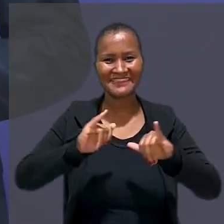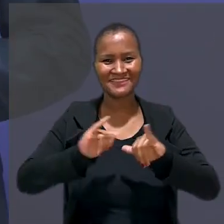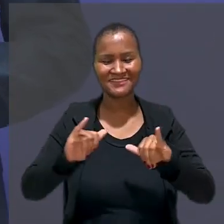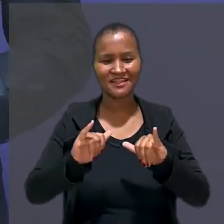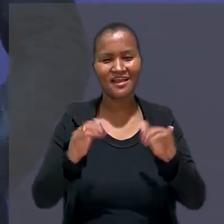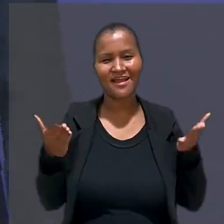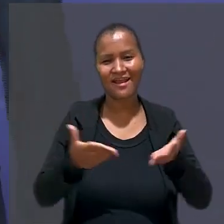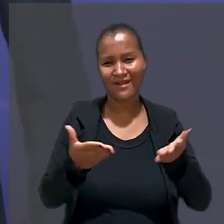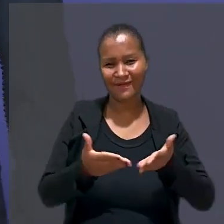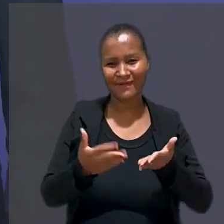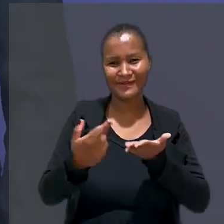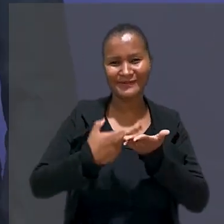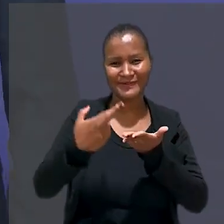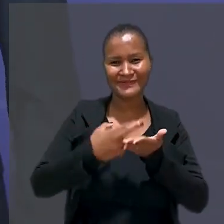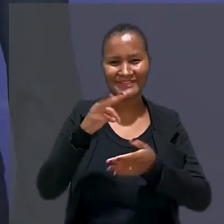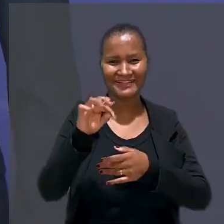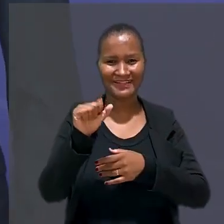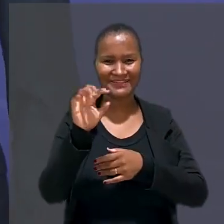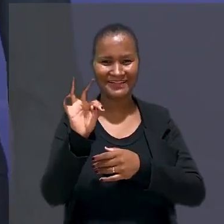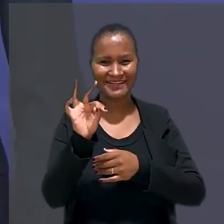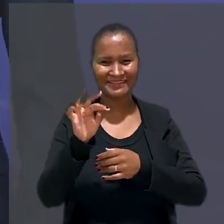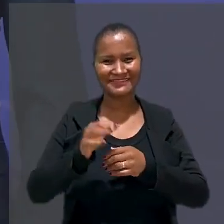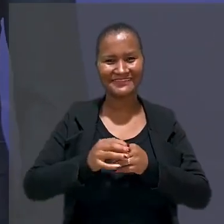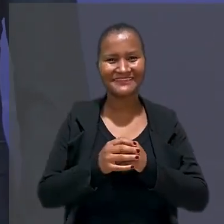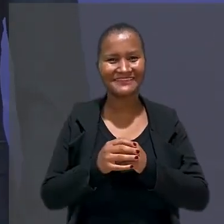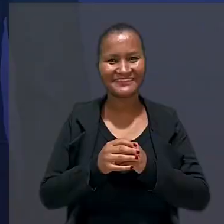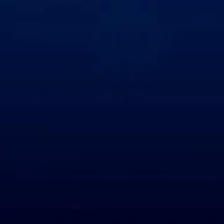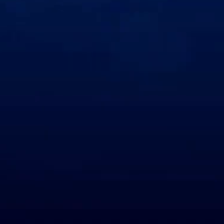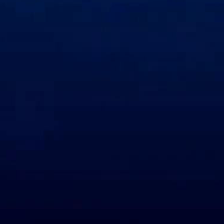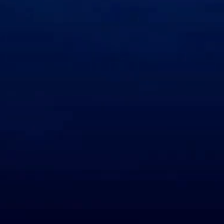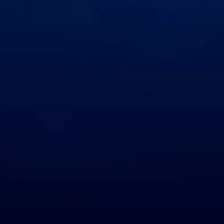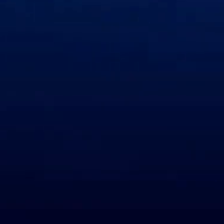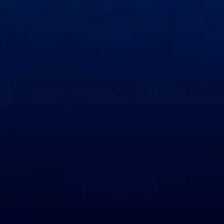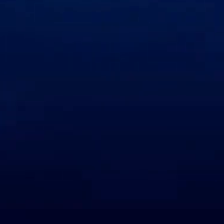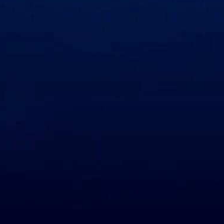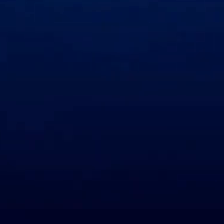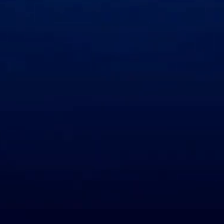Essas e outras notícias agora no Revista TST.